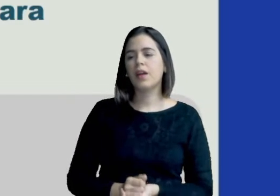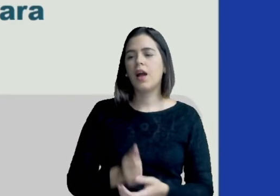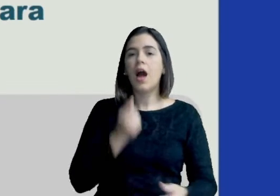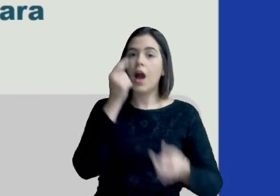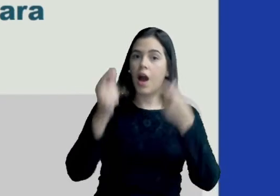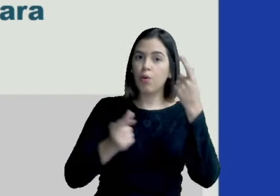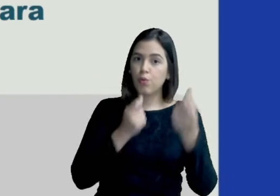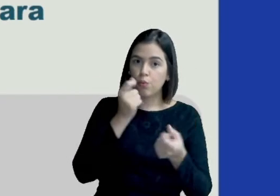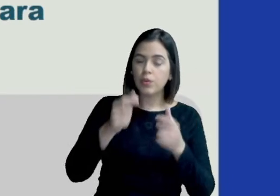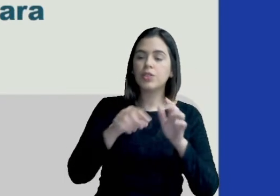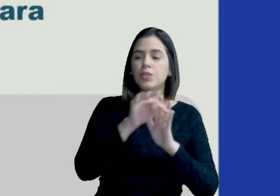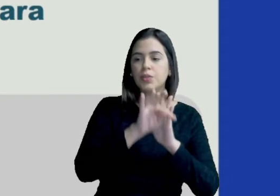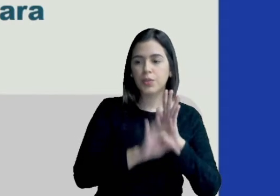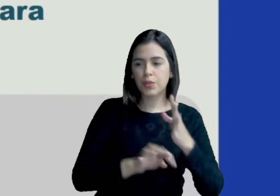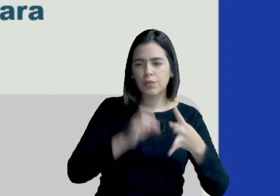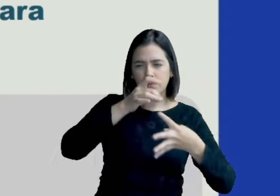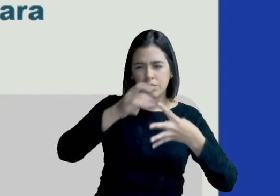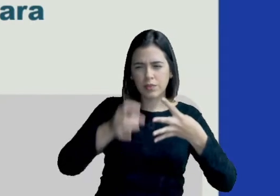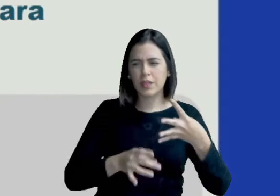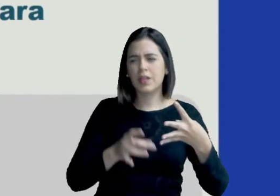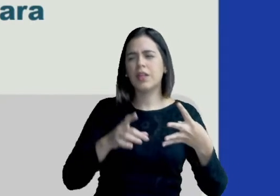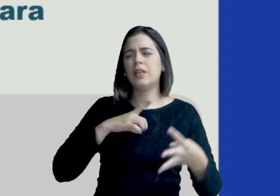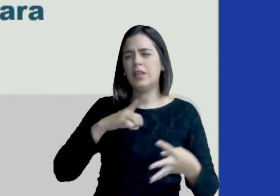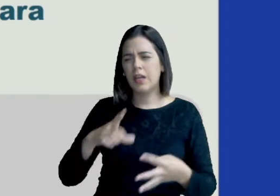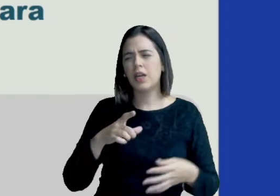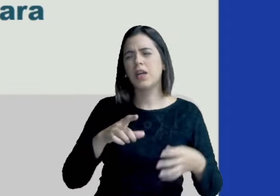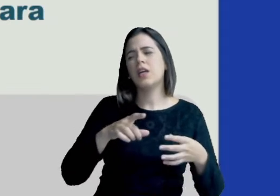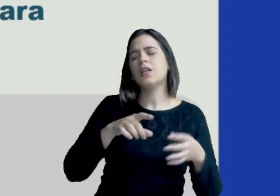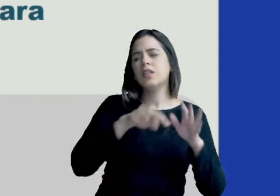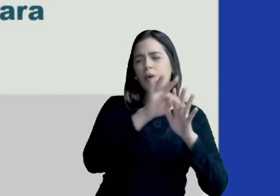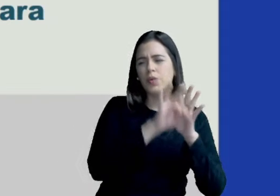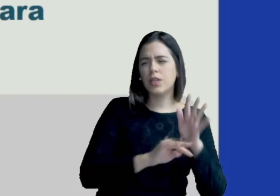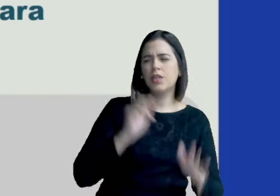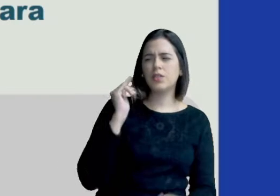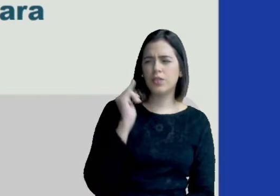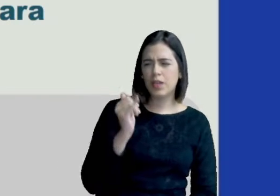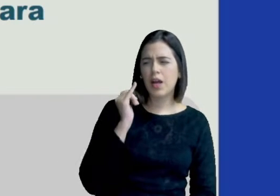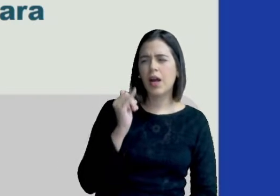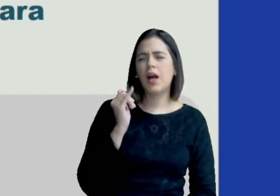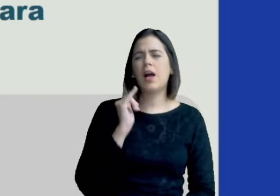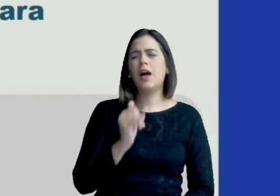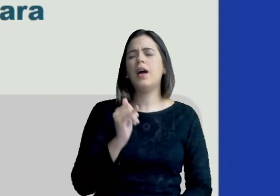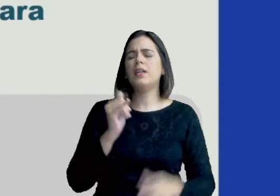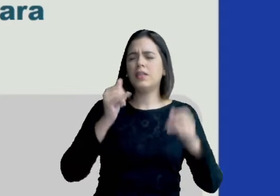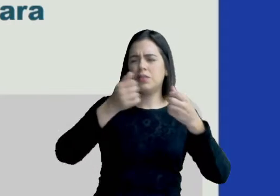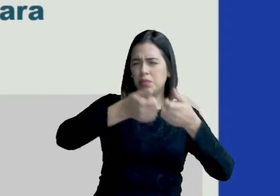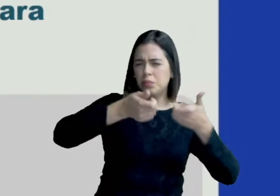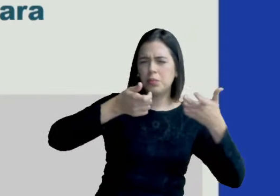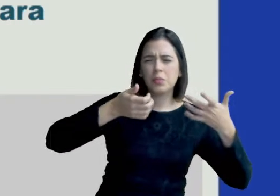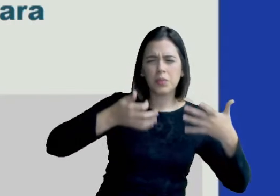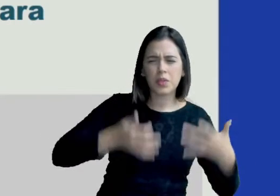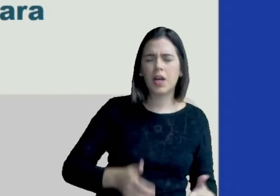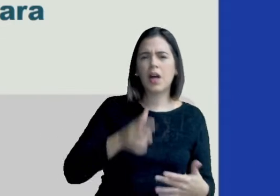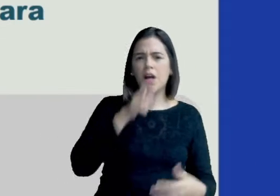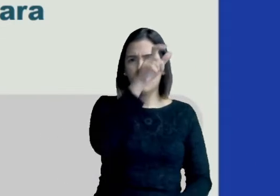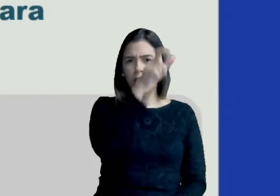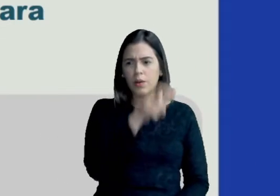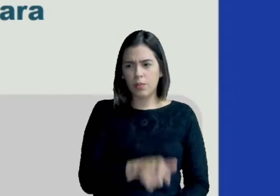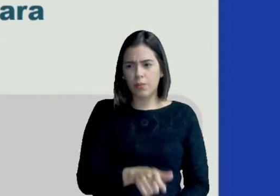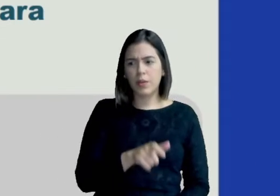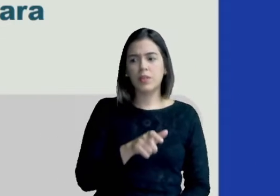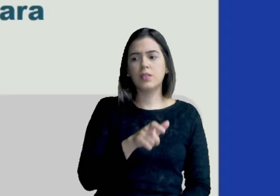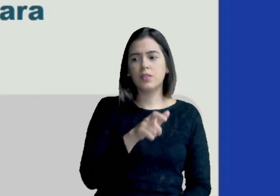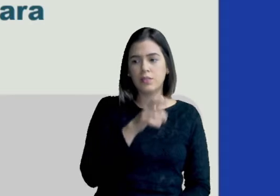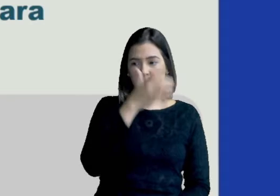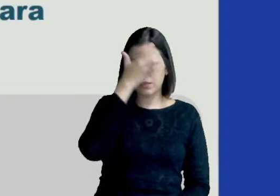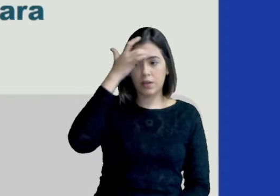Tipos de crônica. Aunque sea un texto narrativo, con enredo, enfoque narrativo,